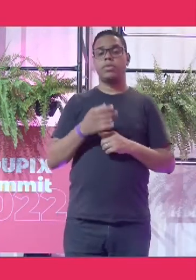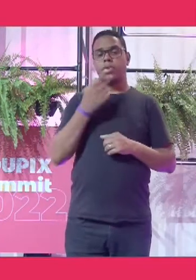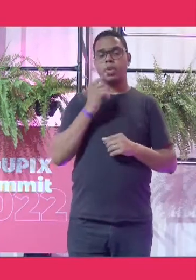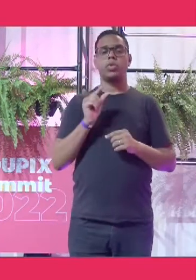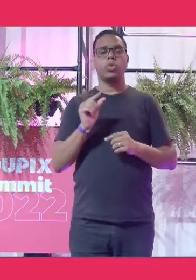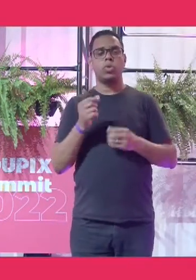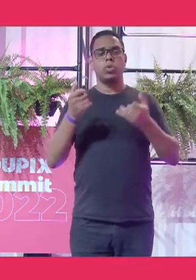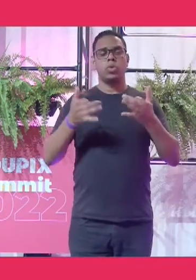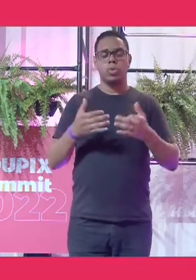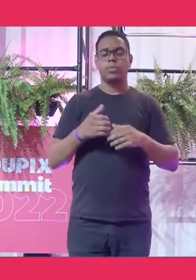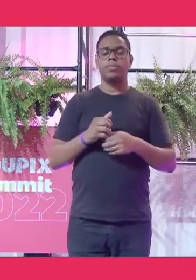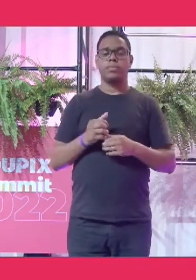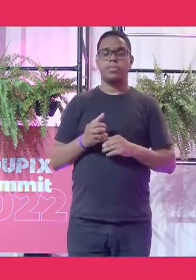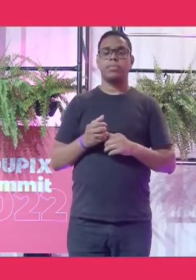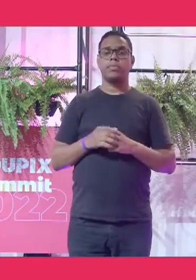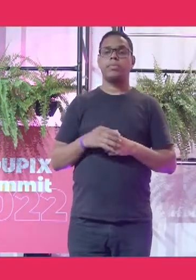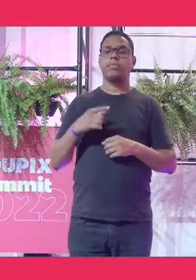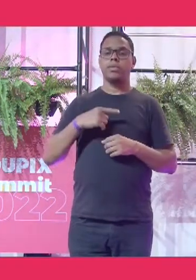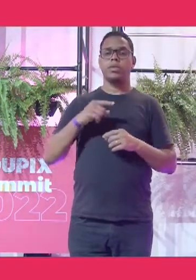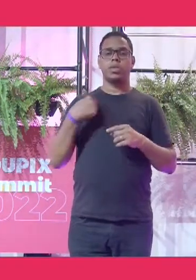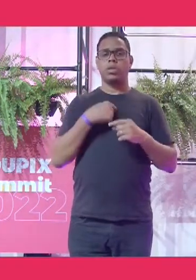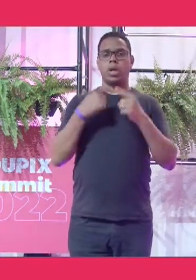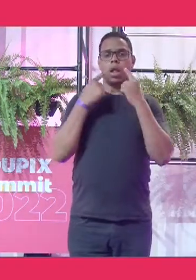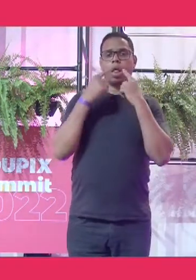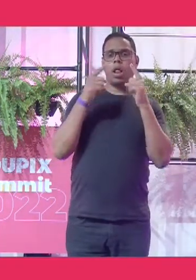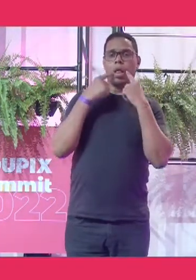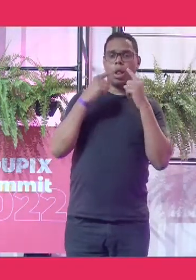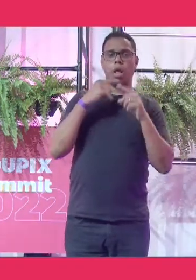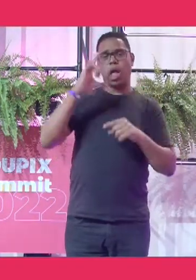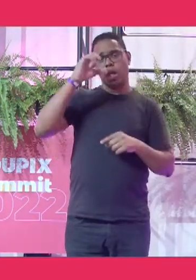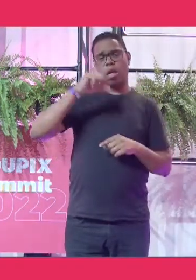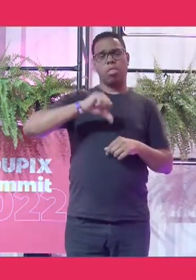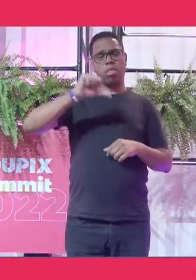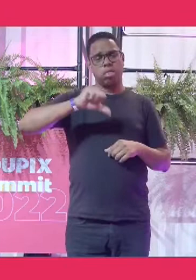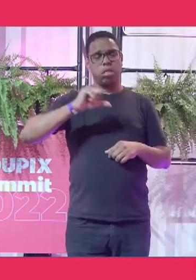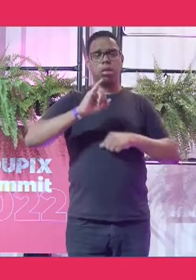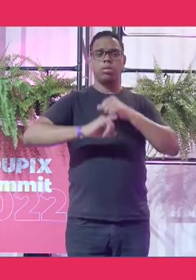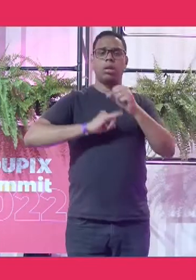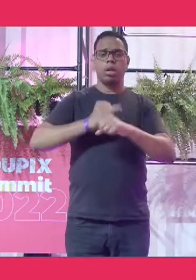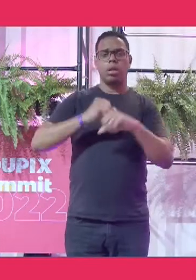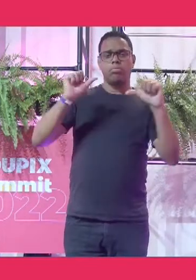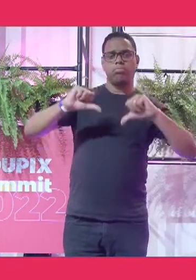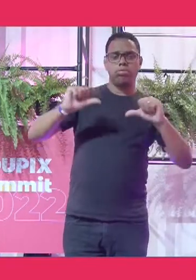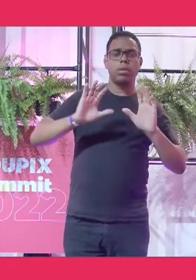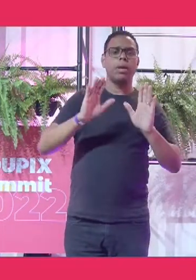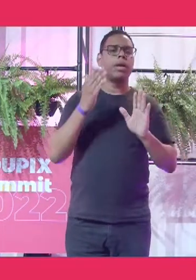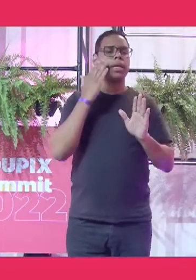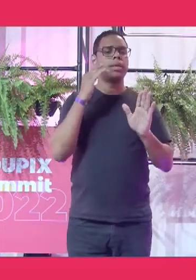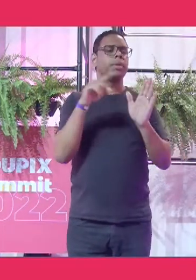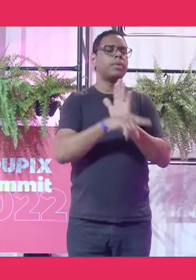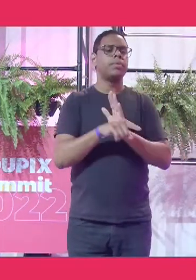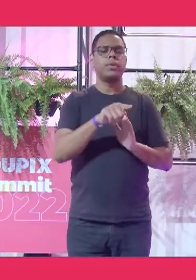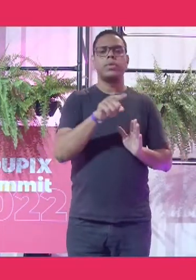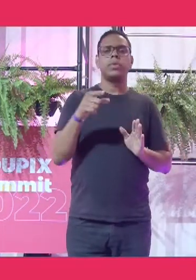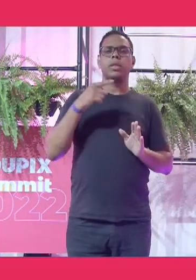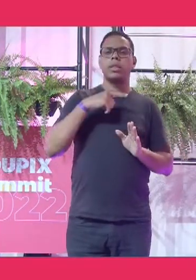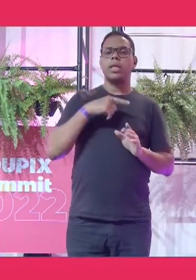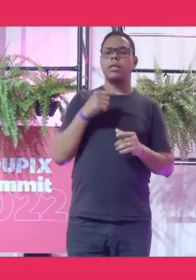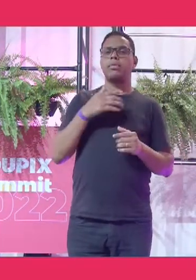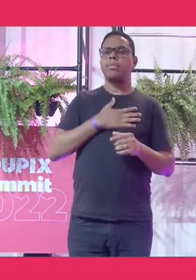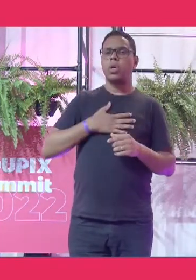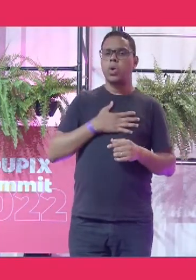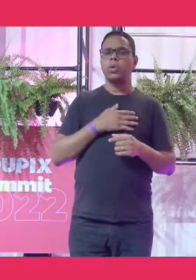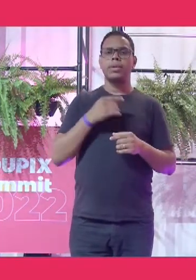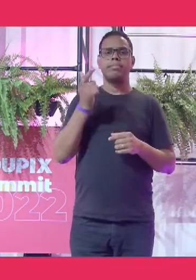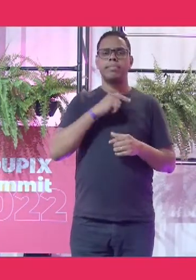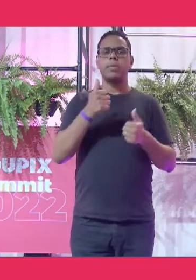pouco, assim, a gente tem reclamado muito do Instagram e da internet. Eu queria saber para vocês o que ainda faz esse